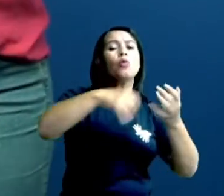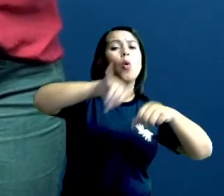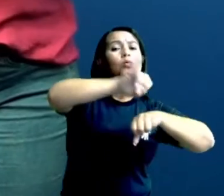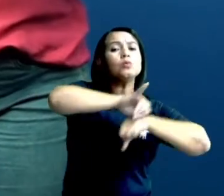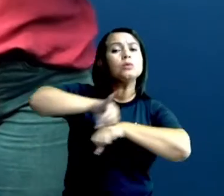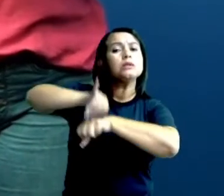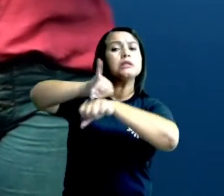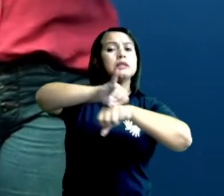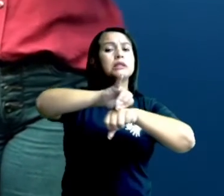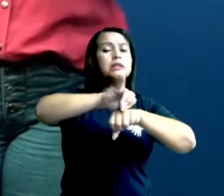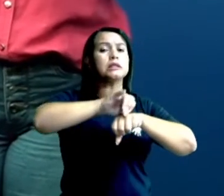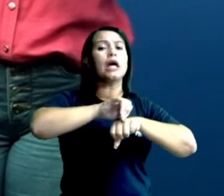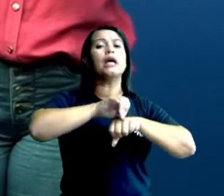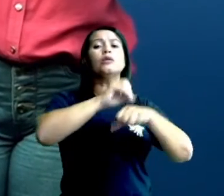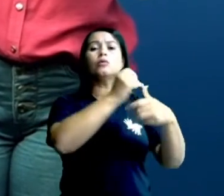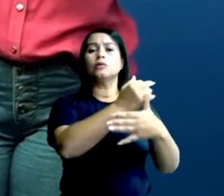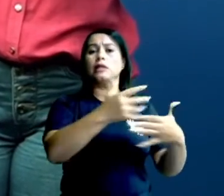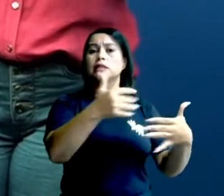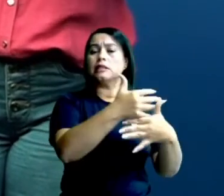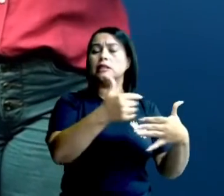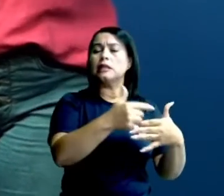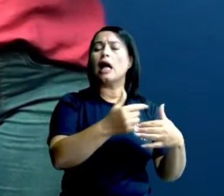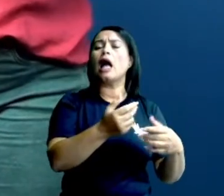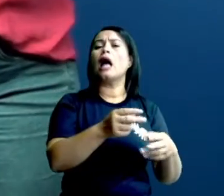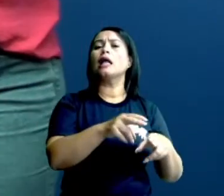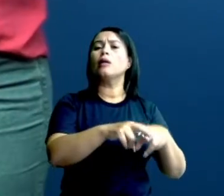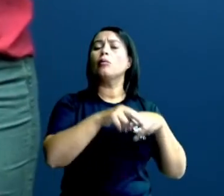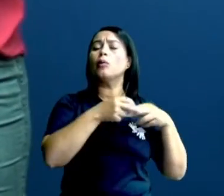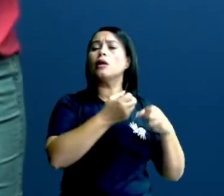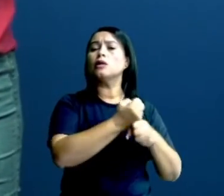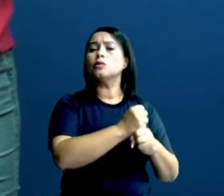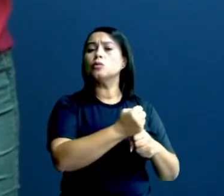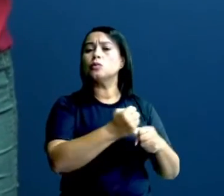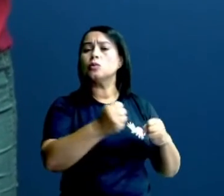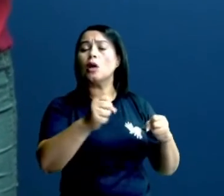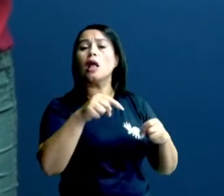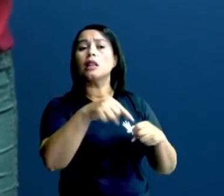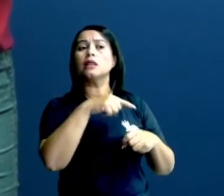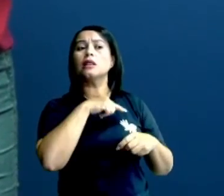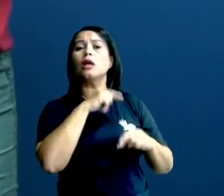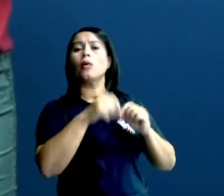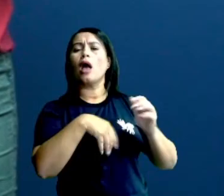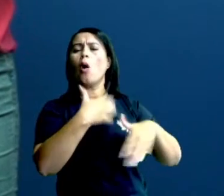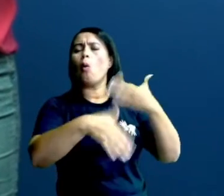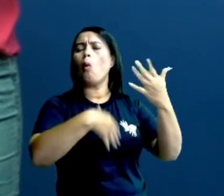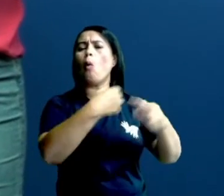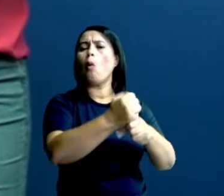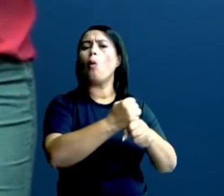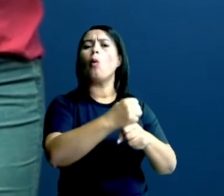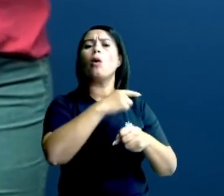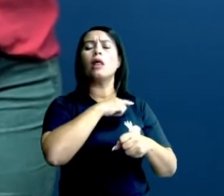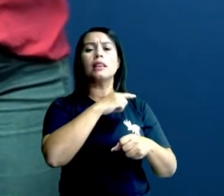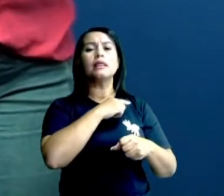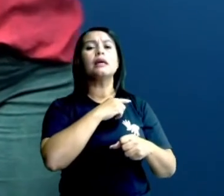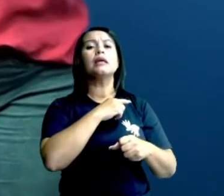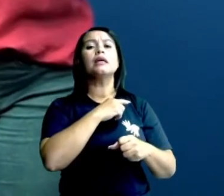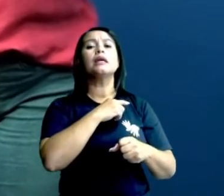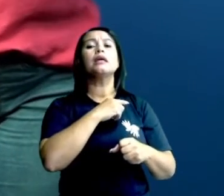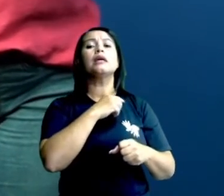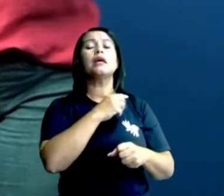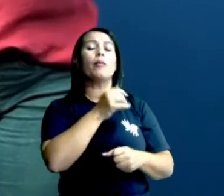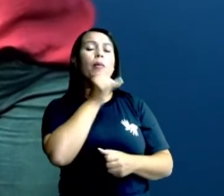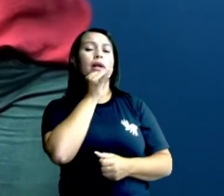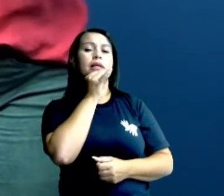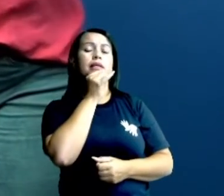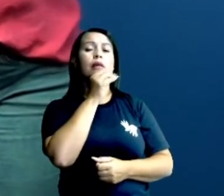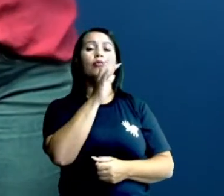esse, de defender. Por isso que essas cidades, ao longo da sua criação, tinham sempre um forte, né, o Forte das Cinco Pontas, e por aí